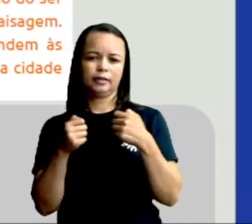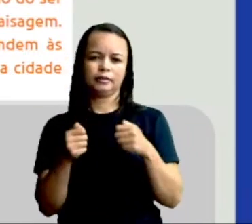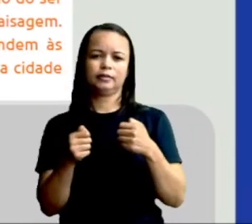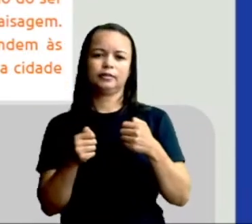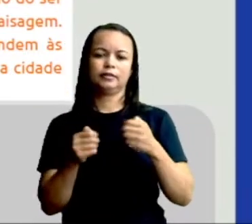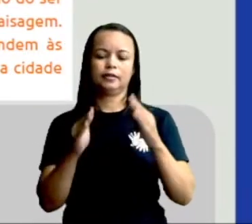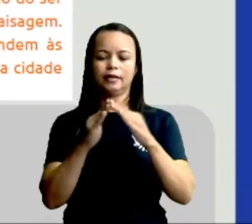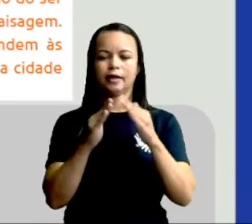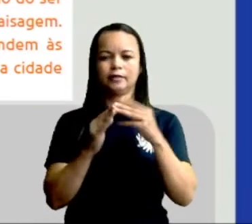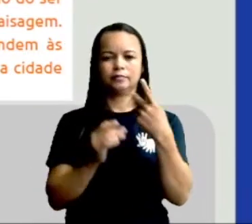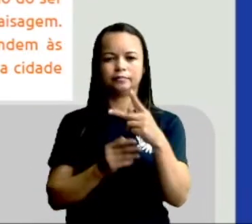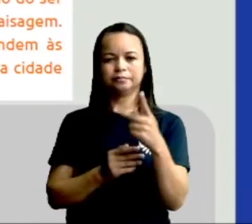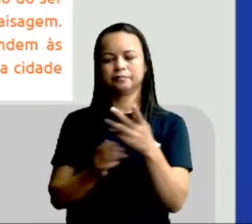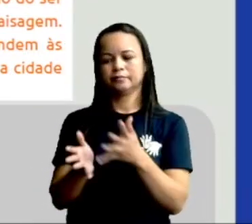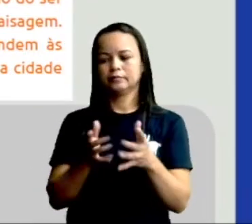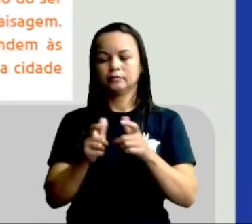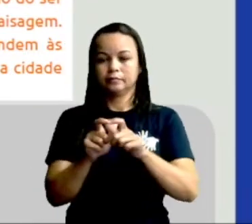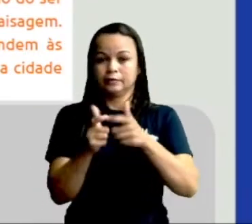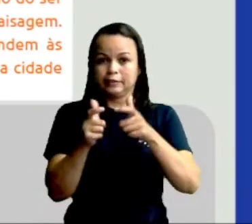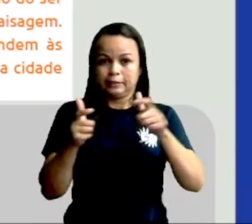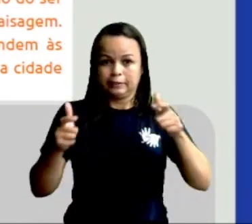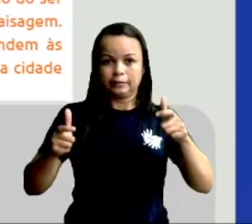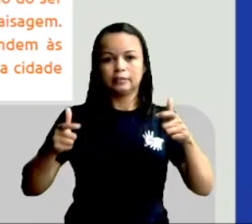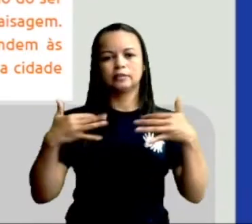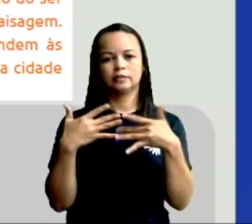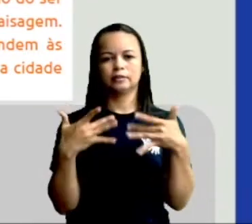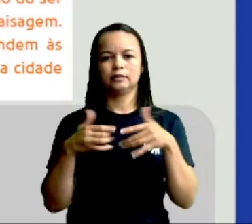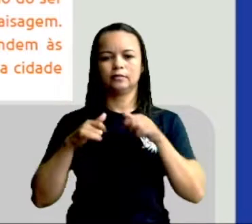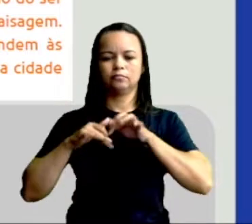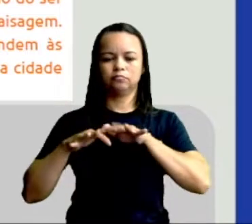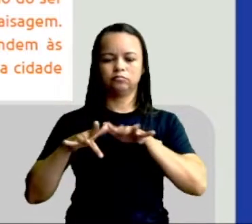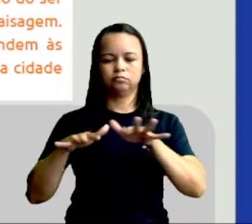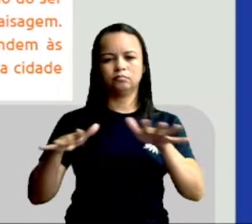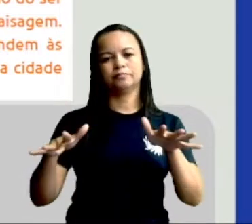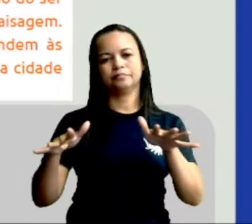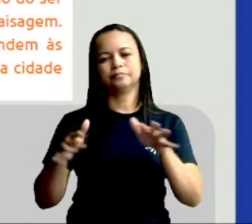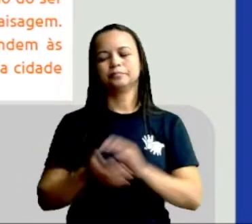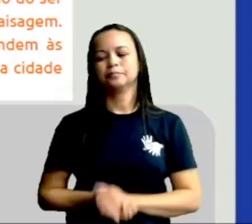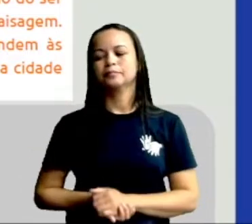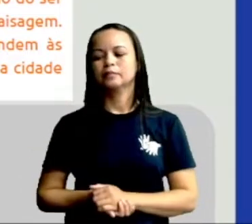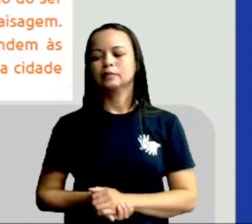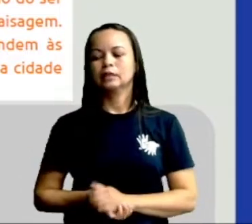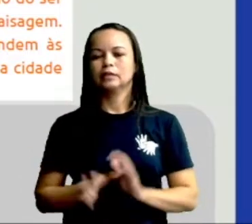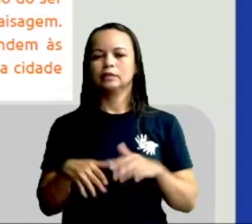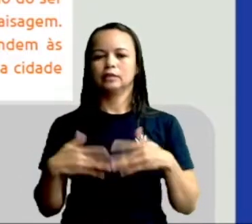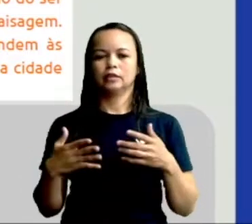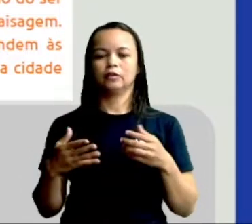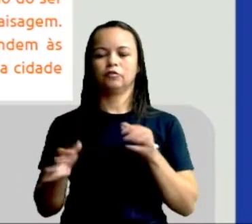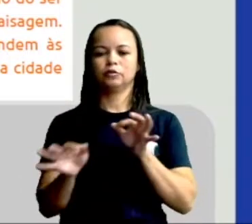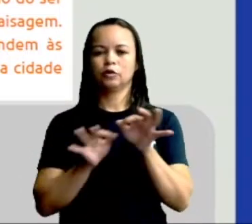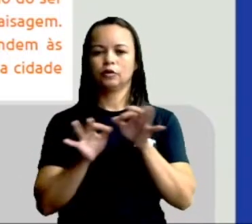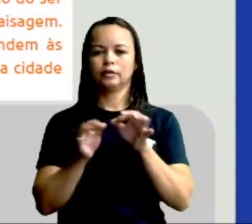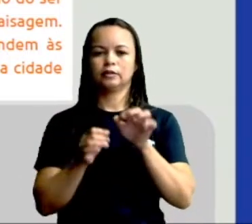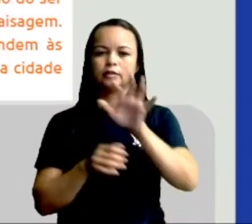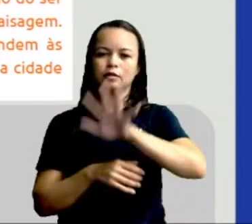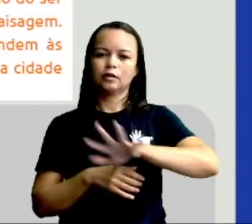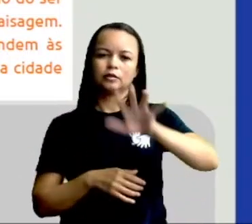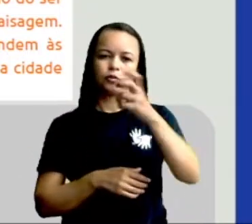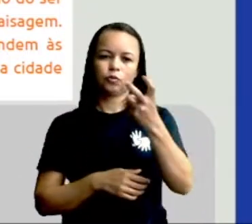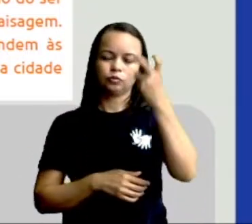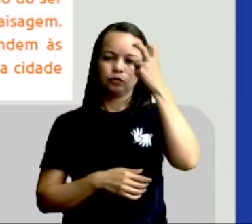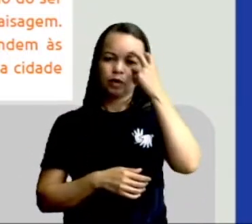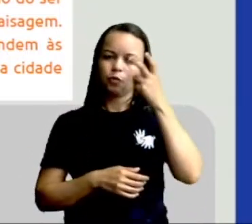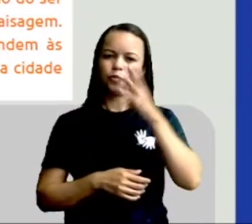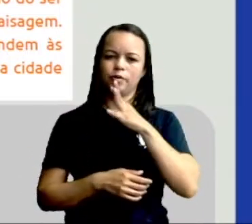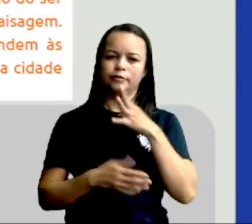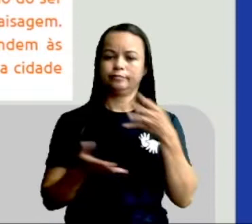essas pessoas né Então aí e cidade vão crescendo vão crescendo e vão se aglomerando certo e aí a gente vai formando essas paisagens culturais